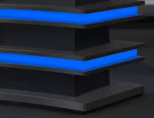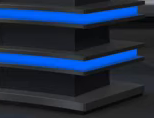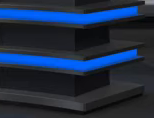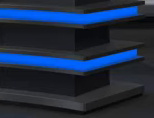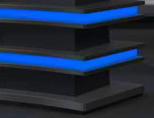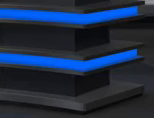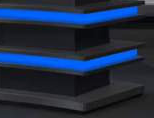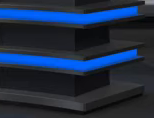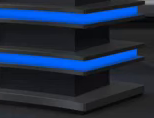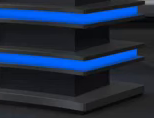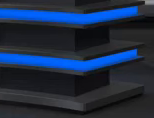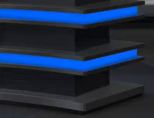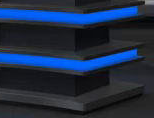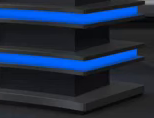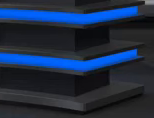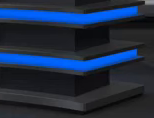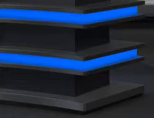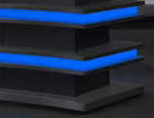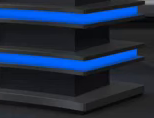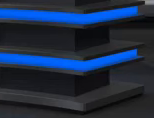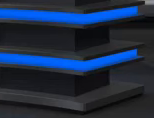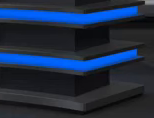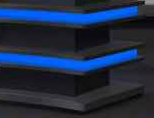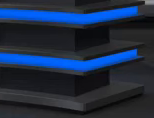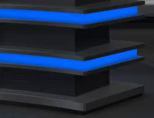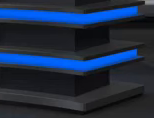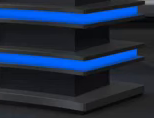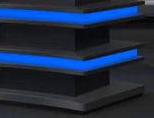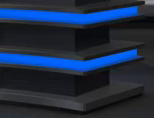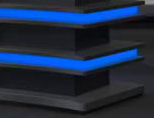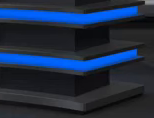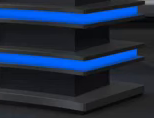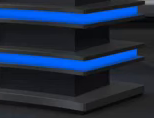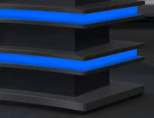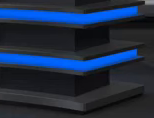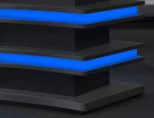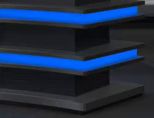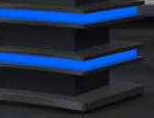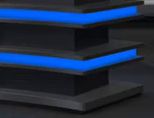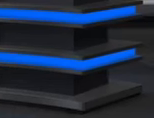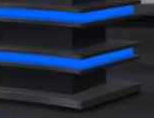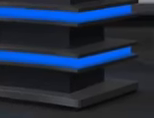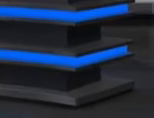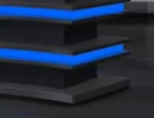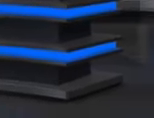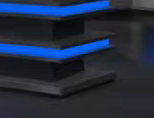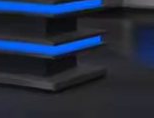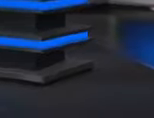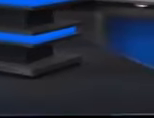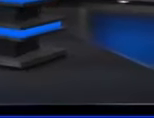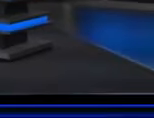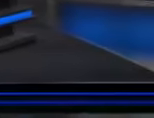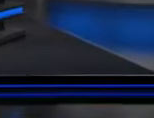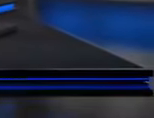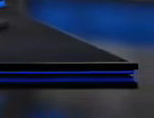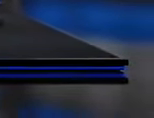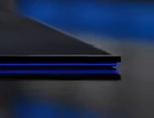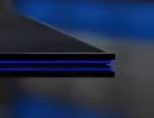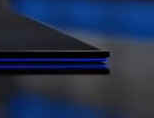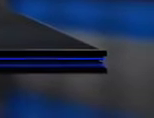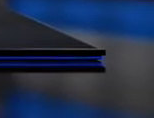que participar. Mas peraí, vamos começar, vamos chamar a nossa super convidada de hoje, né? Que eu tenho o maior prazer, primeira vez de receber